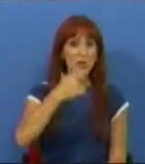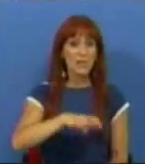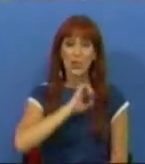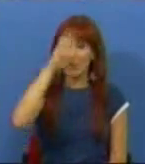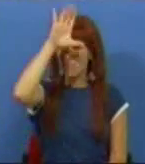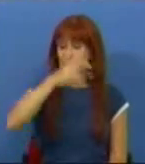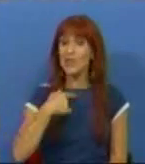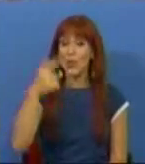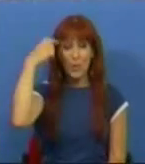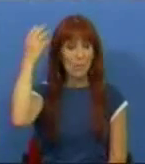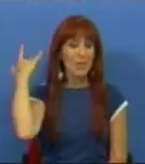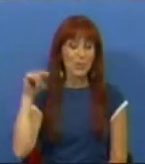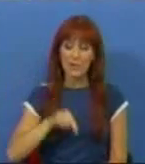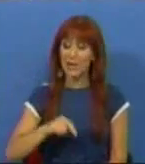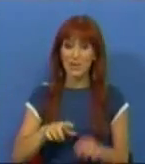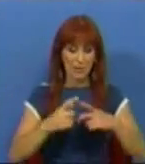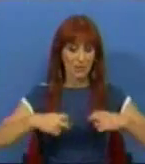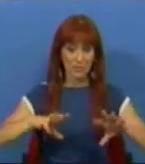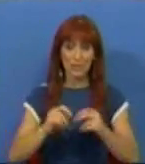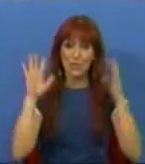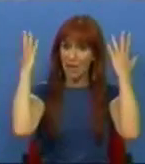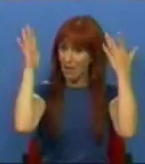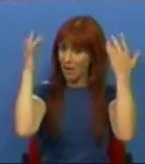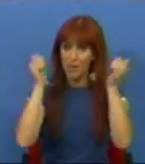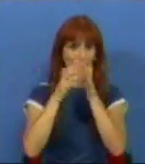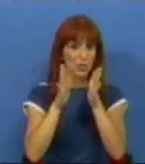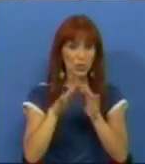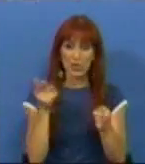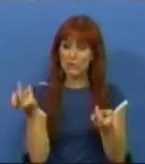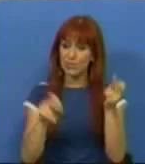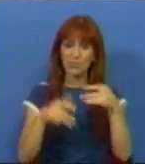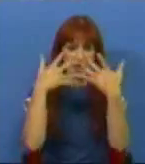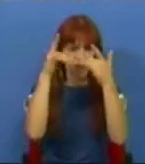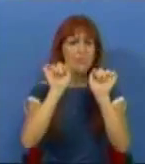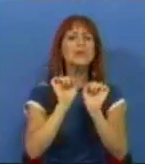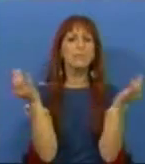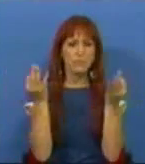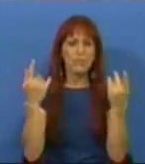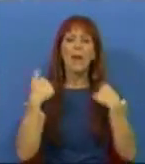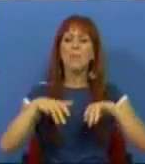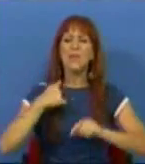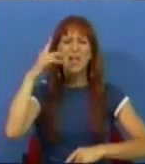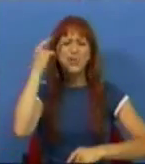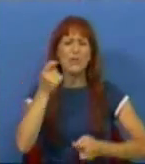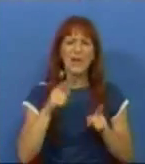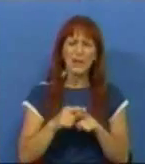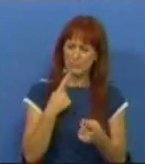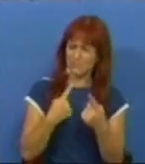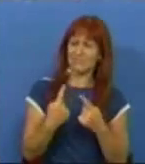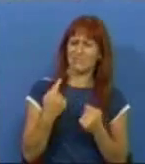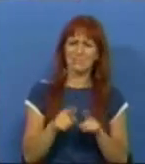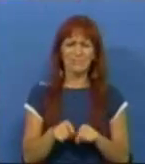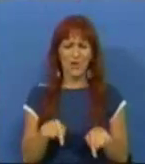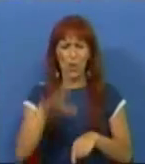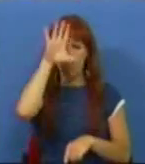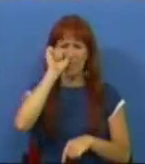O Sr. Primeiro-Ministro compreenderá que nesta bancada aplaudimos todos os gestos de transparência. Mas parece um pouco inusitado que seja